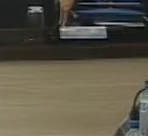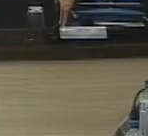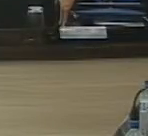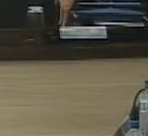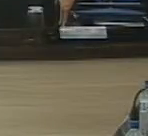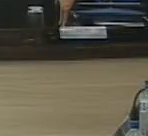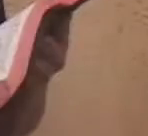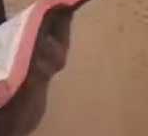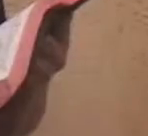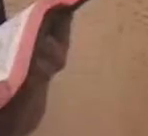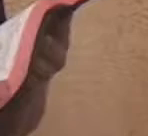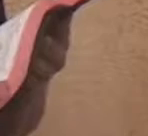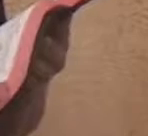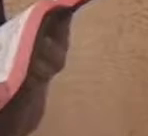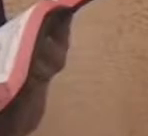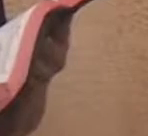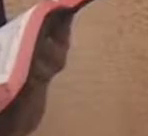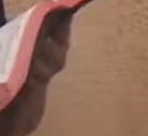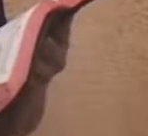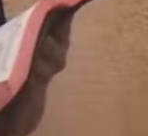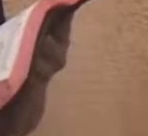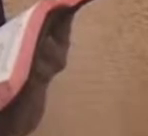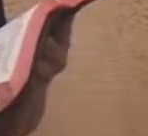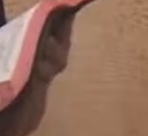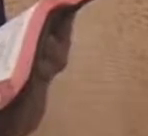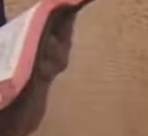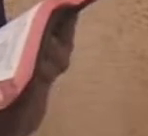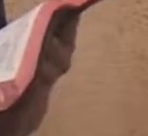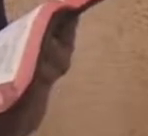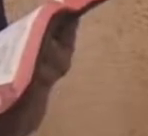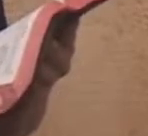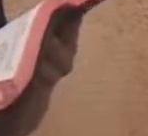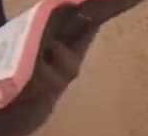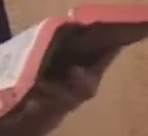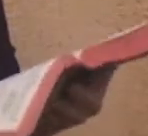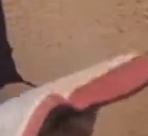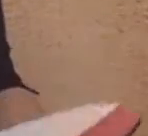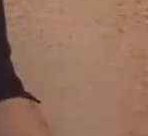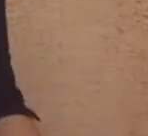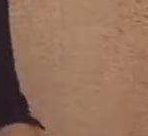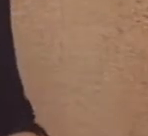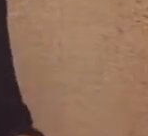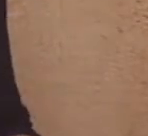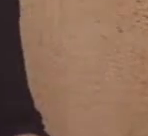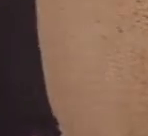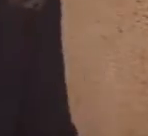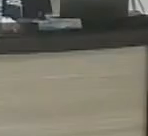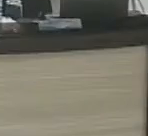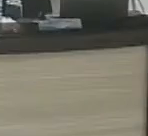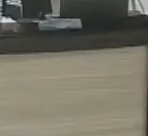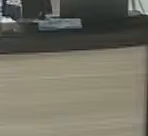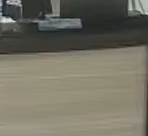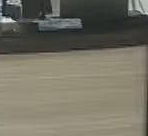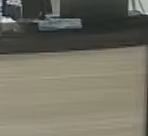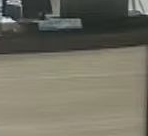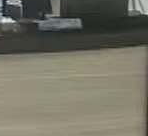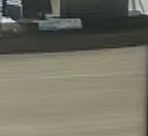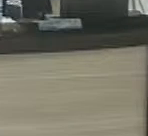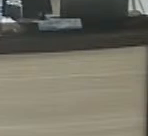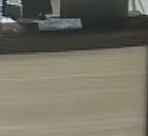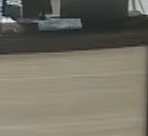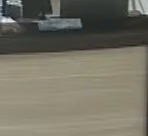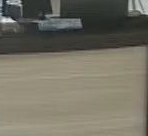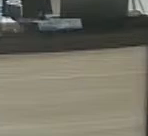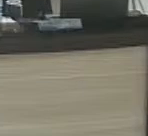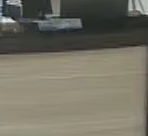falava, porém tudo declarava em particular aos seus discípulos. Por se tratar